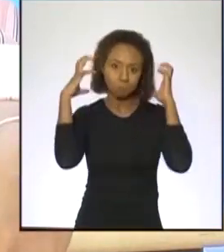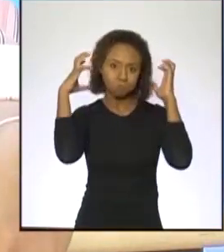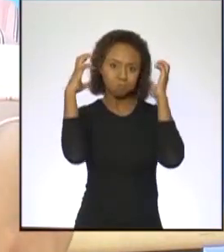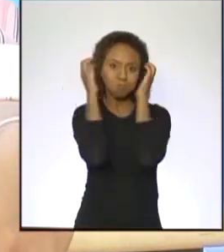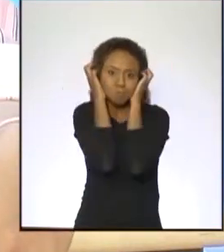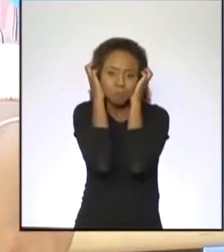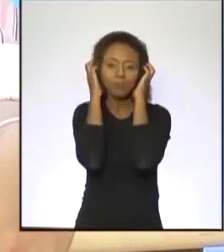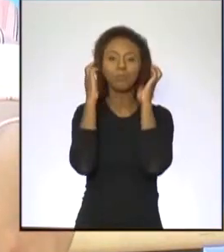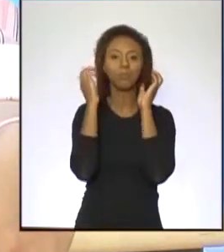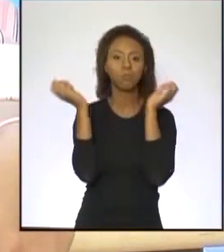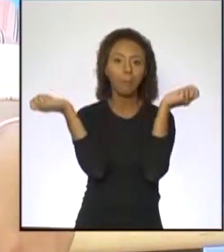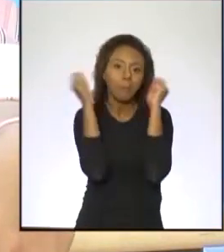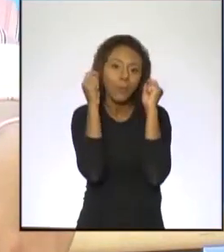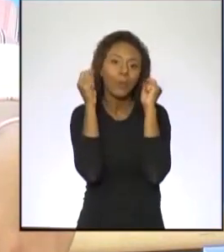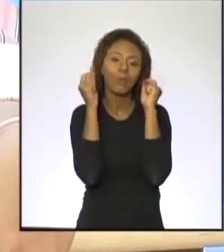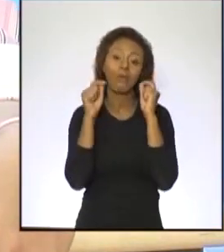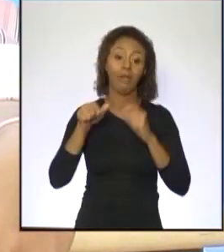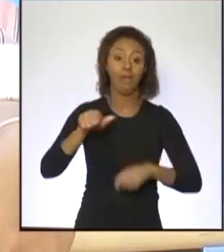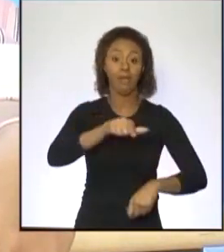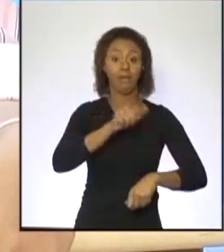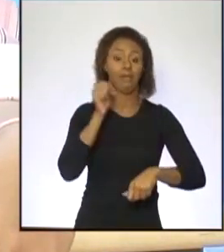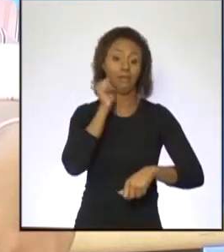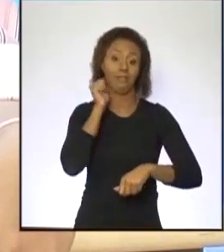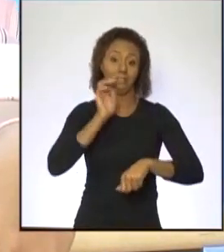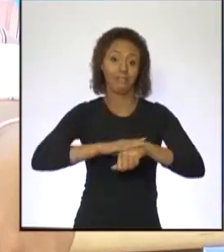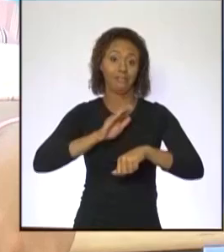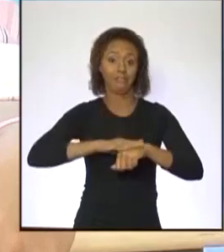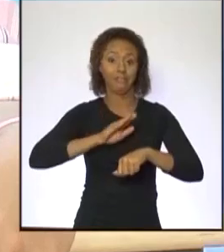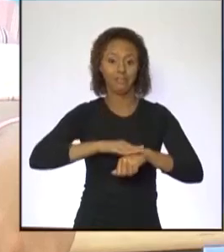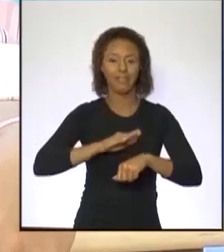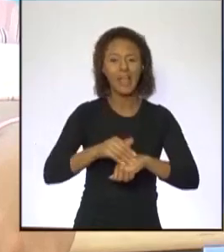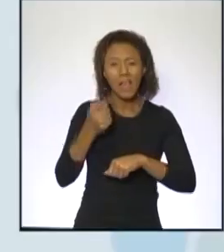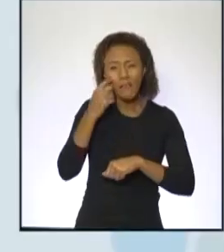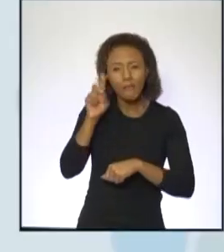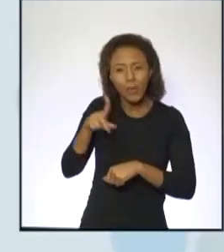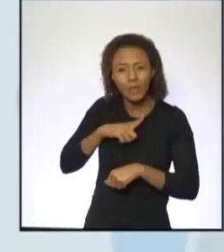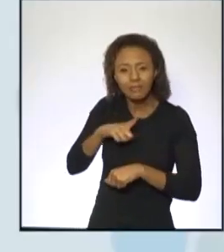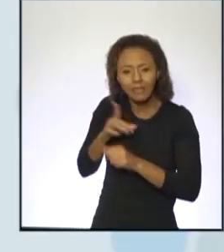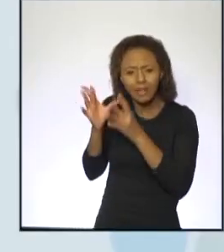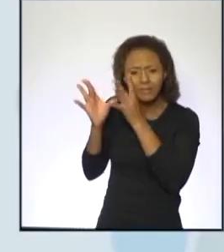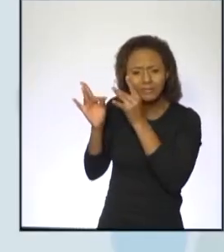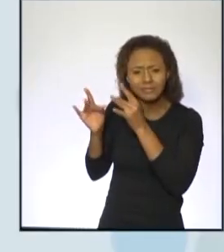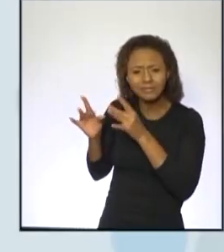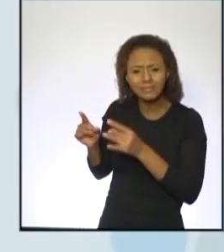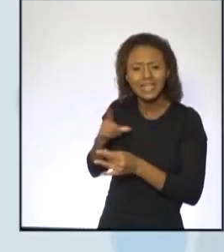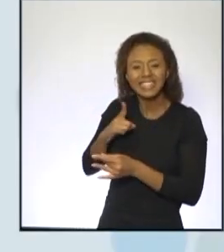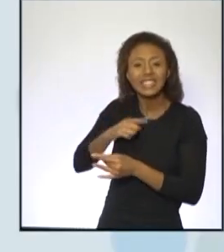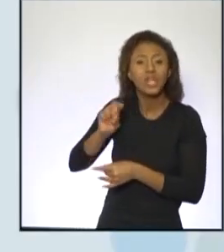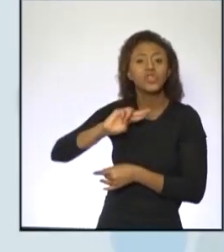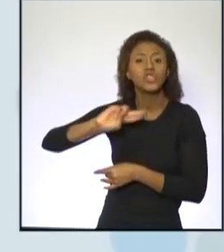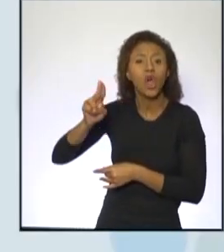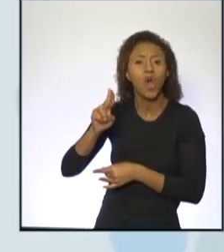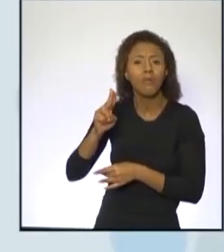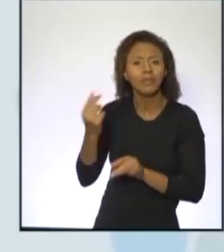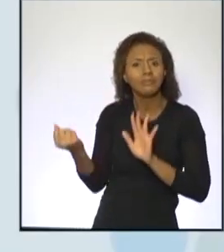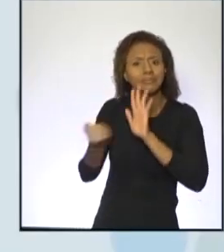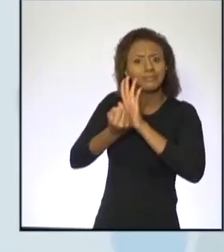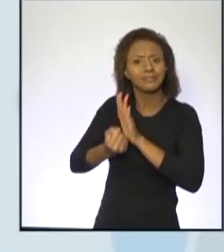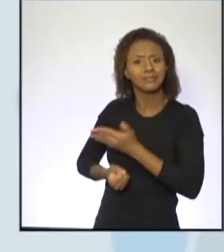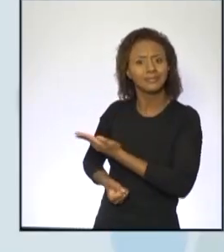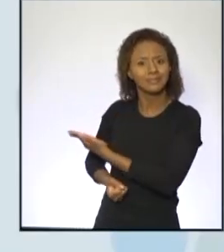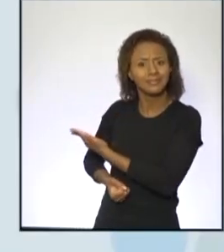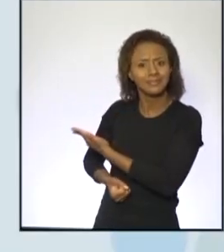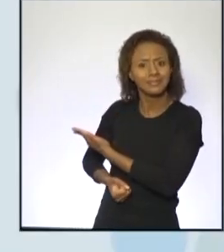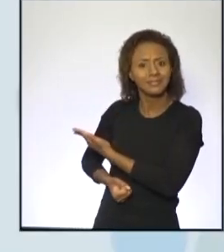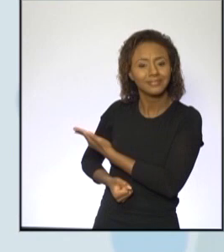totalmente autoral. Não sei se vocês conseguem ver em detalhes nos fones de ouvido, mas tem a assinaturazinha da Fernanda. Está muito bonito